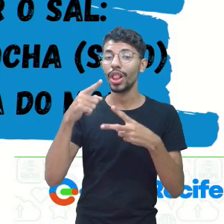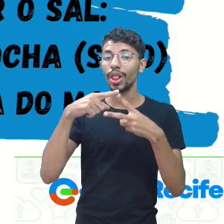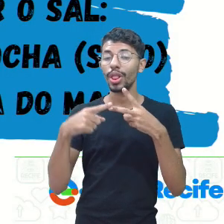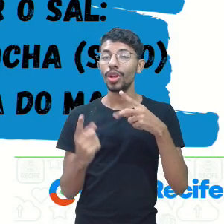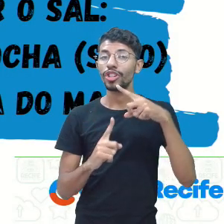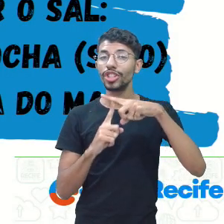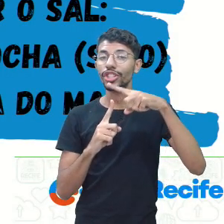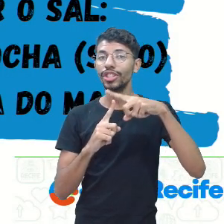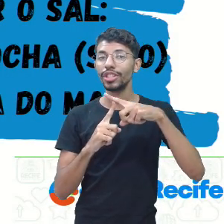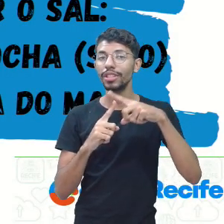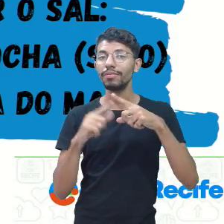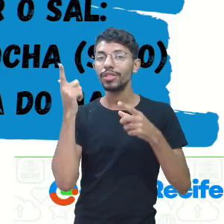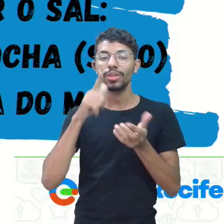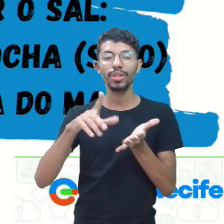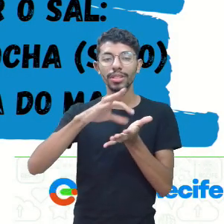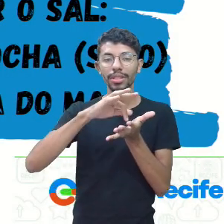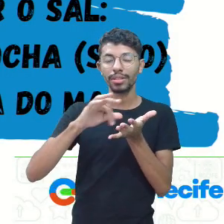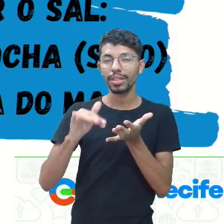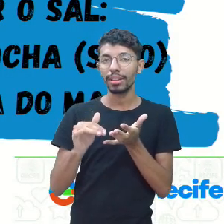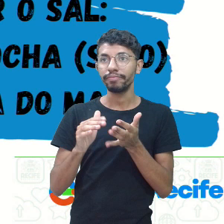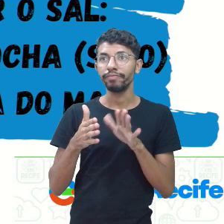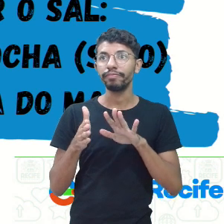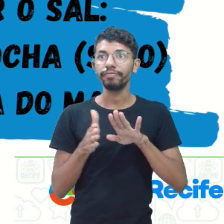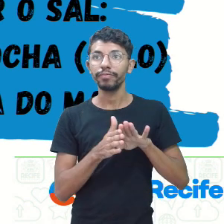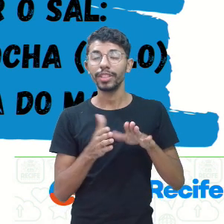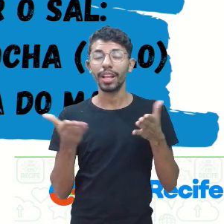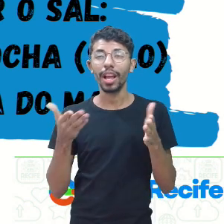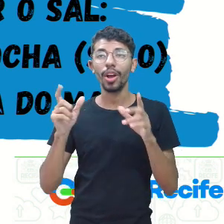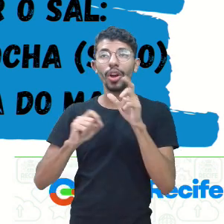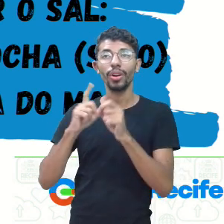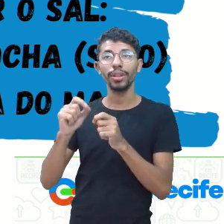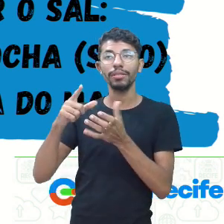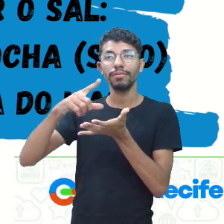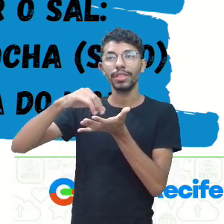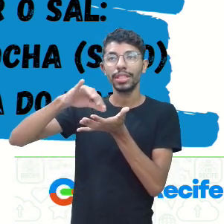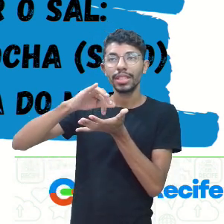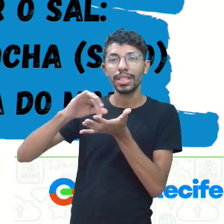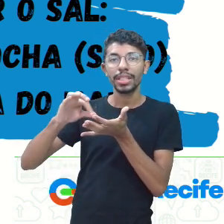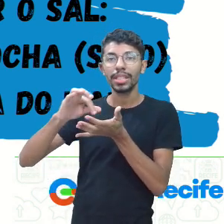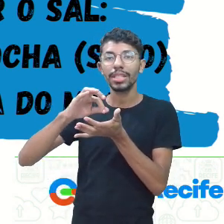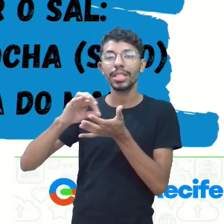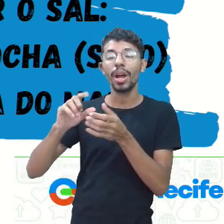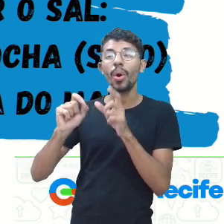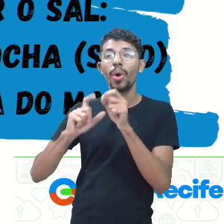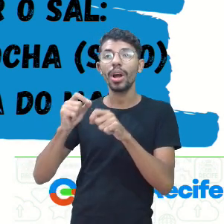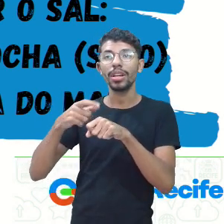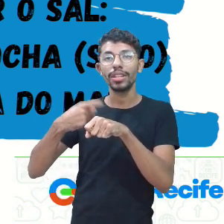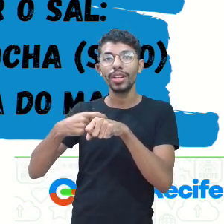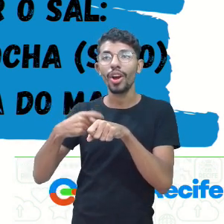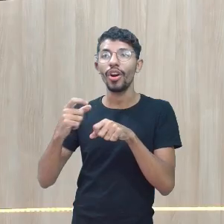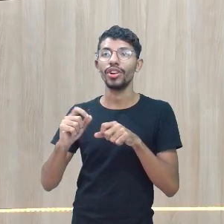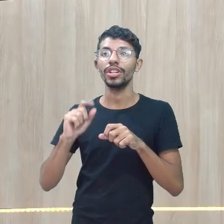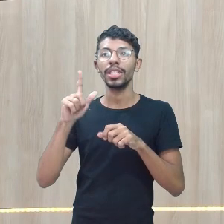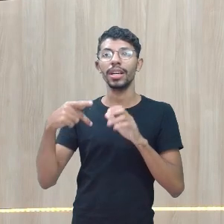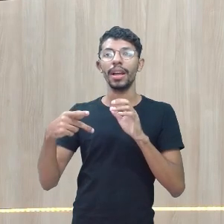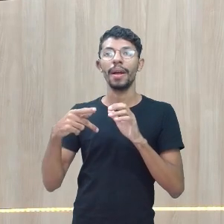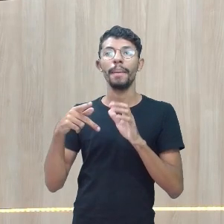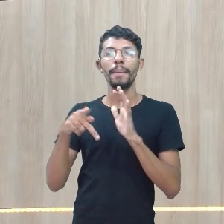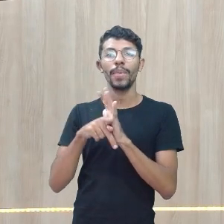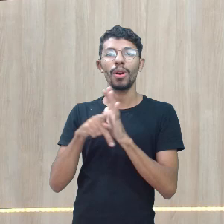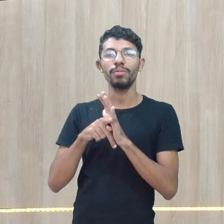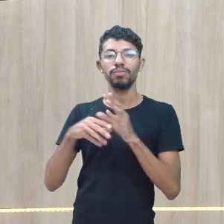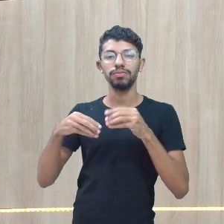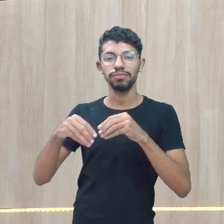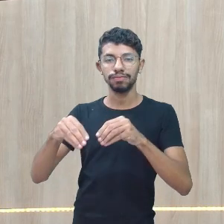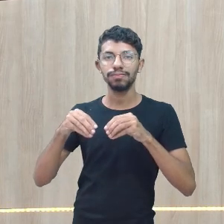sal de rocha, né? E aí é extraído do solo, mas eu trouxe o exemplo bem mais detalhado da água do mar, porque é o que